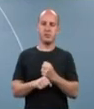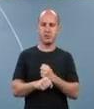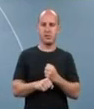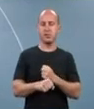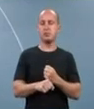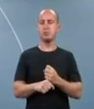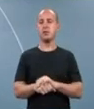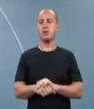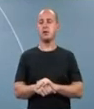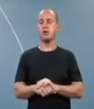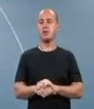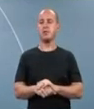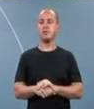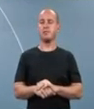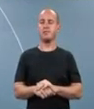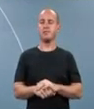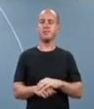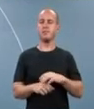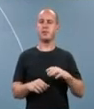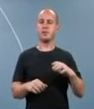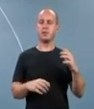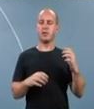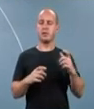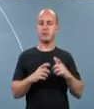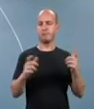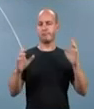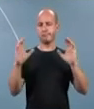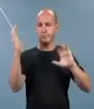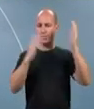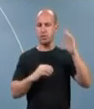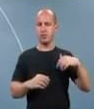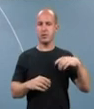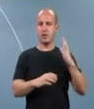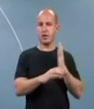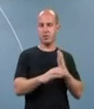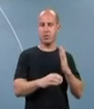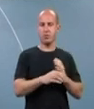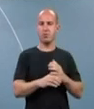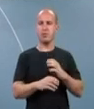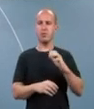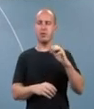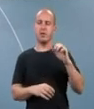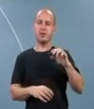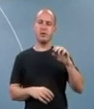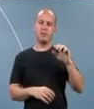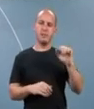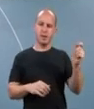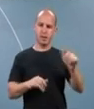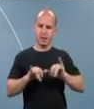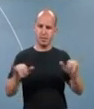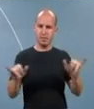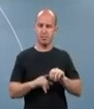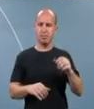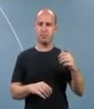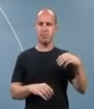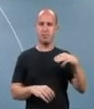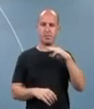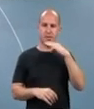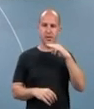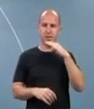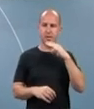grandes carnavais do nosso estado, como Caicó, Macau, Natal, Parnamirim, Upanema, Macaíba,